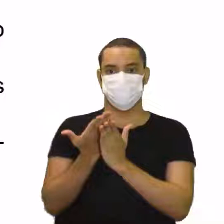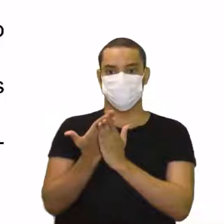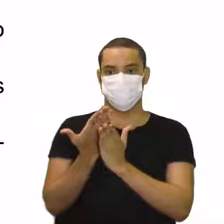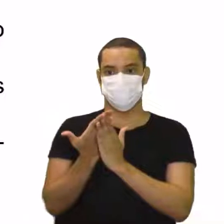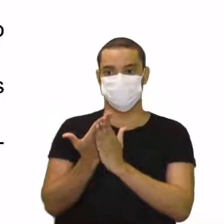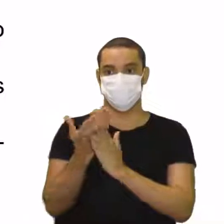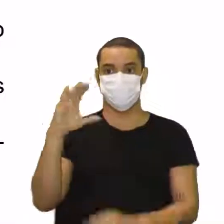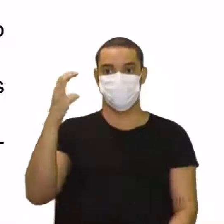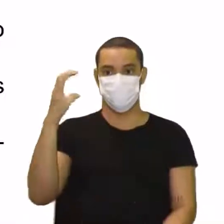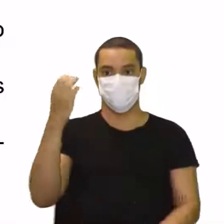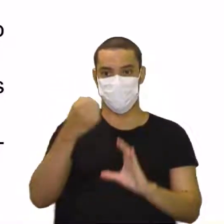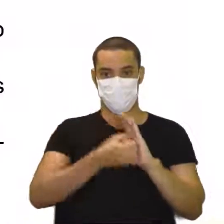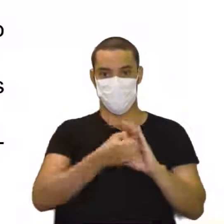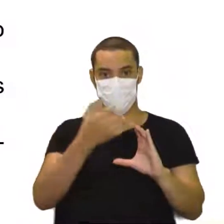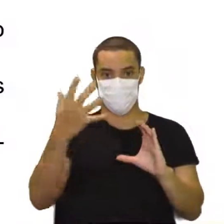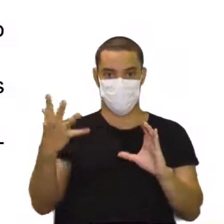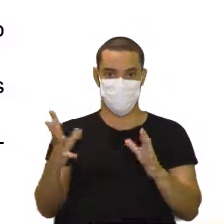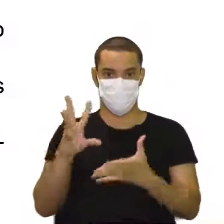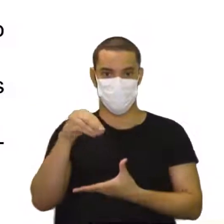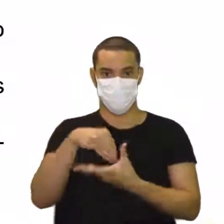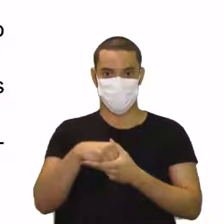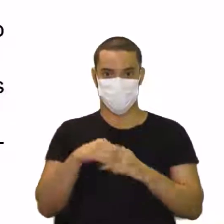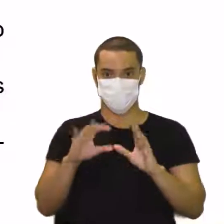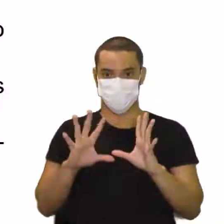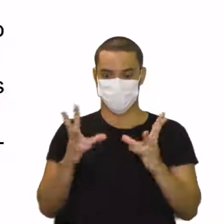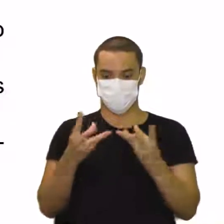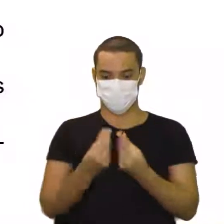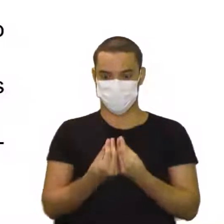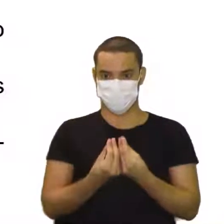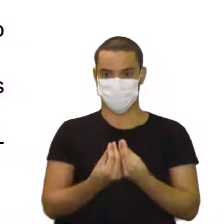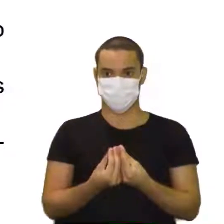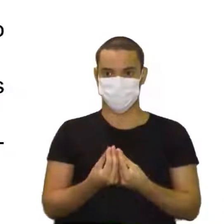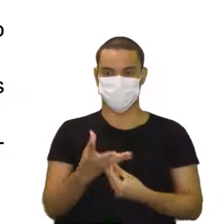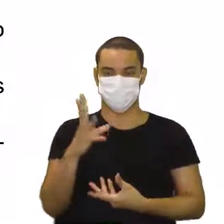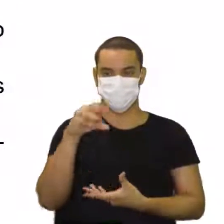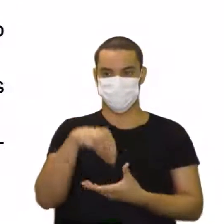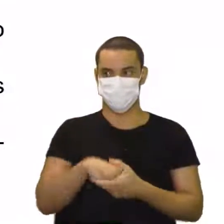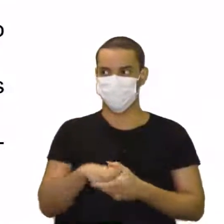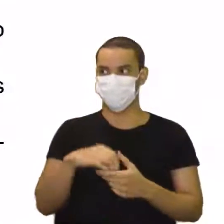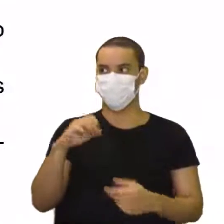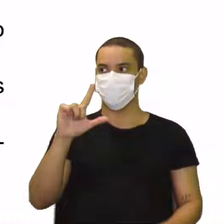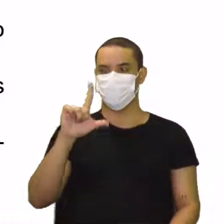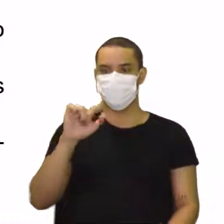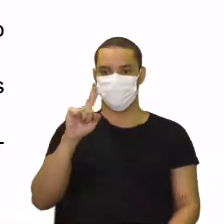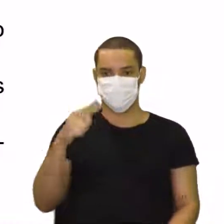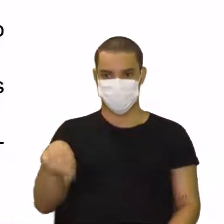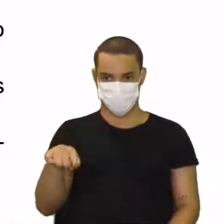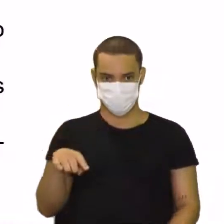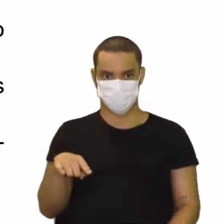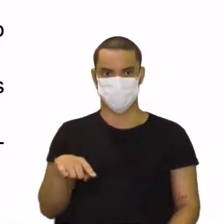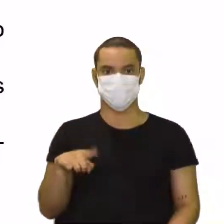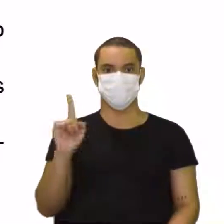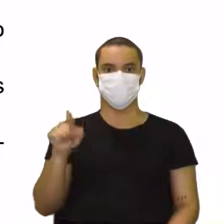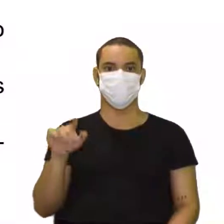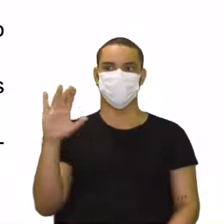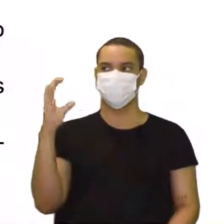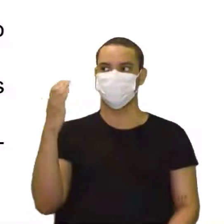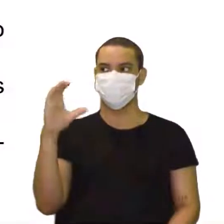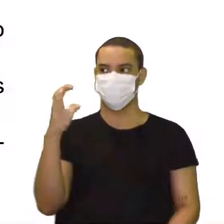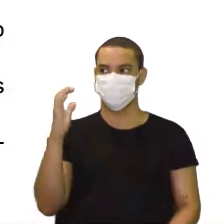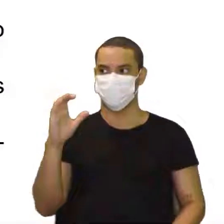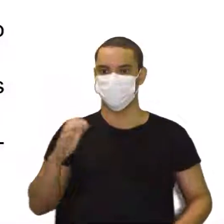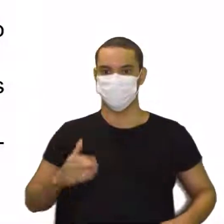O caráter corpuscular da luz, proposta lá por Newton, né, em 1704.